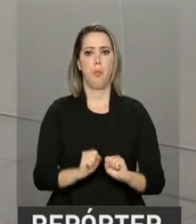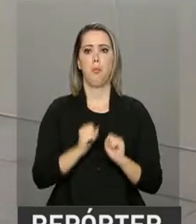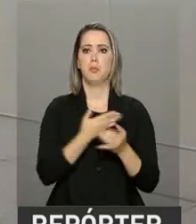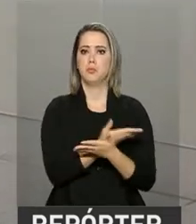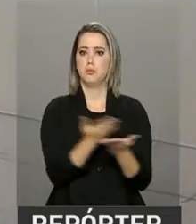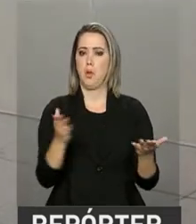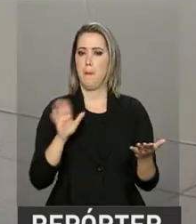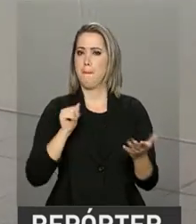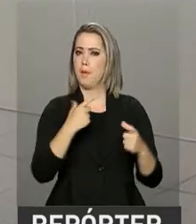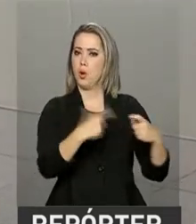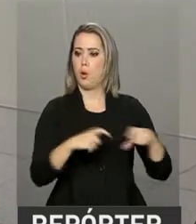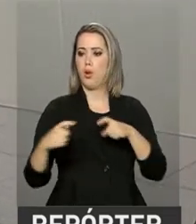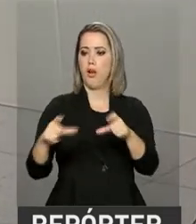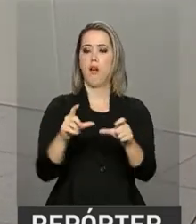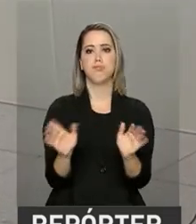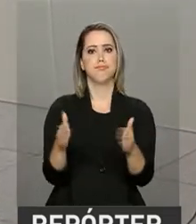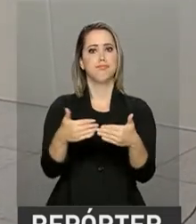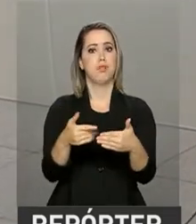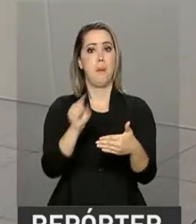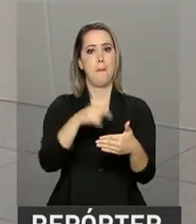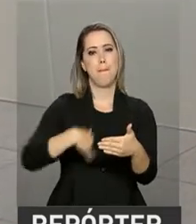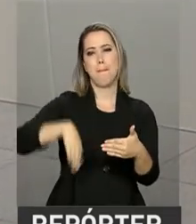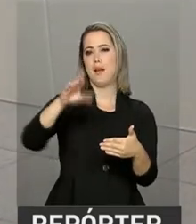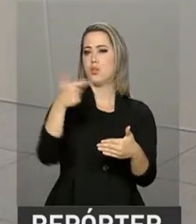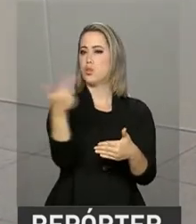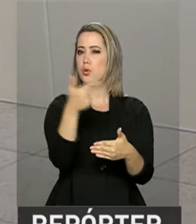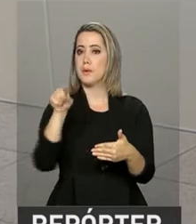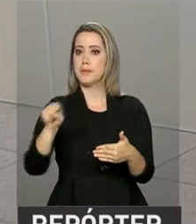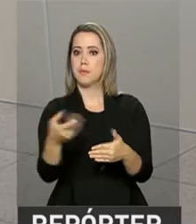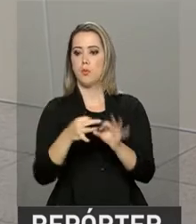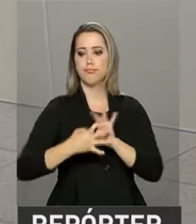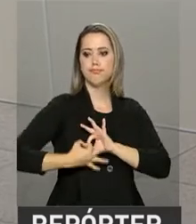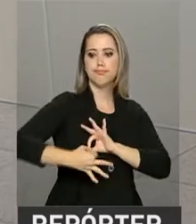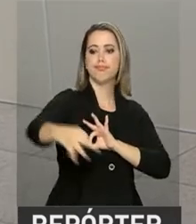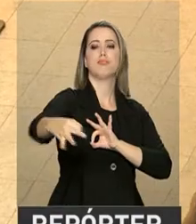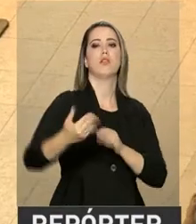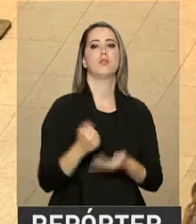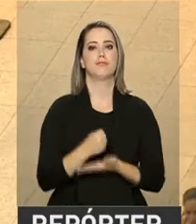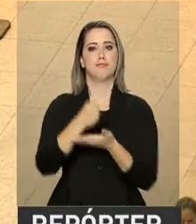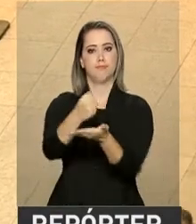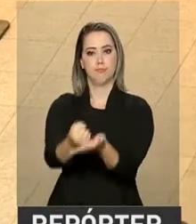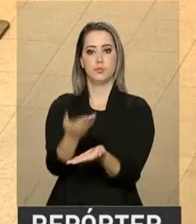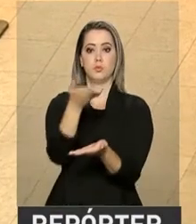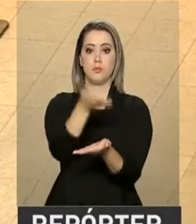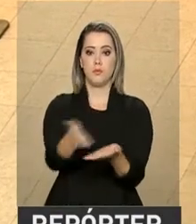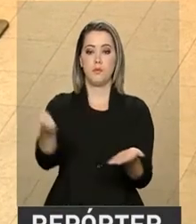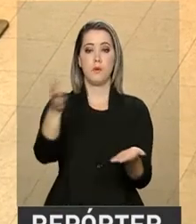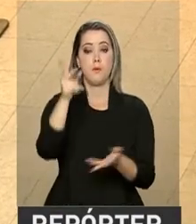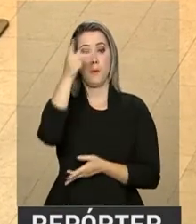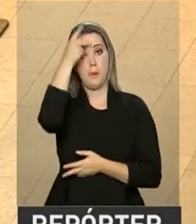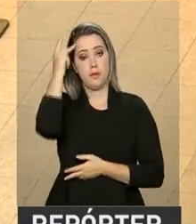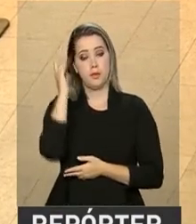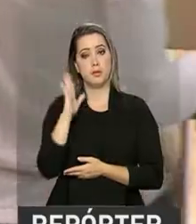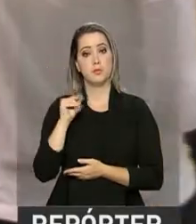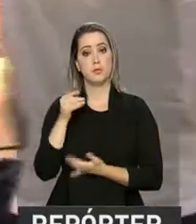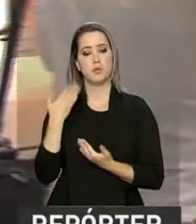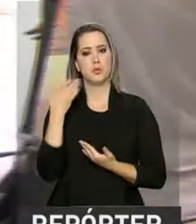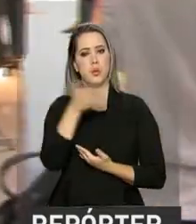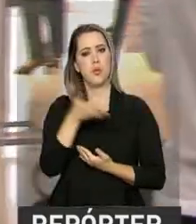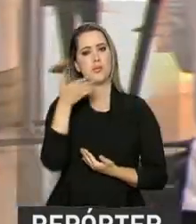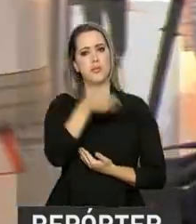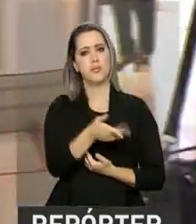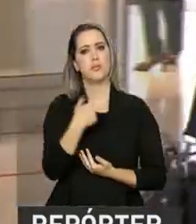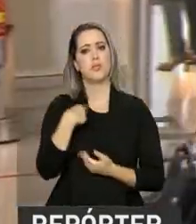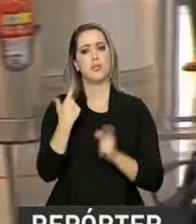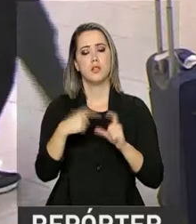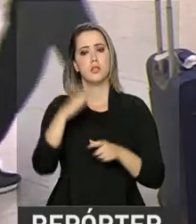aproveitado. Mais de 2 mil metros quadrados em áreas comerciais estão disponíveis. Quem frequenta os aeroportos sabe, na